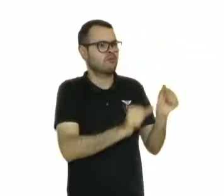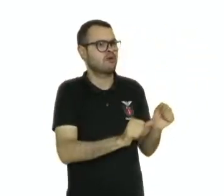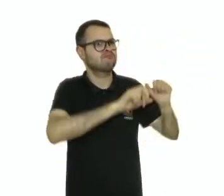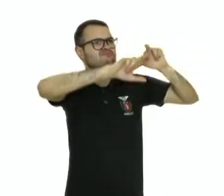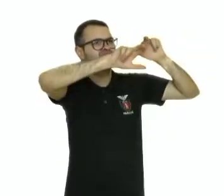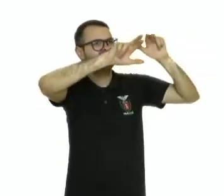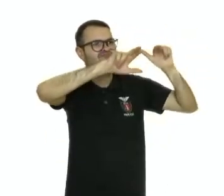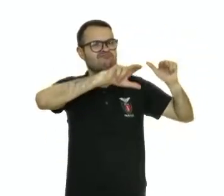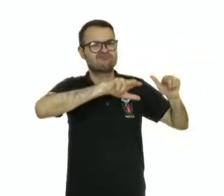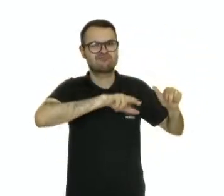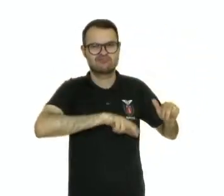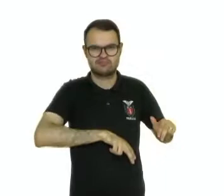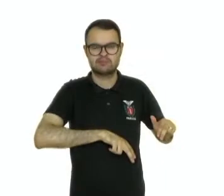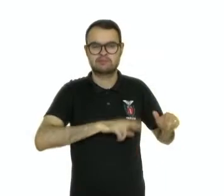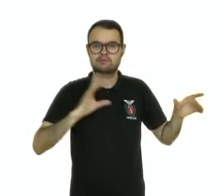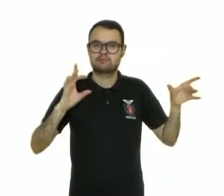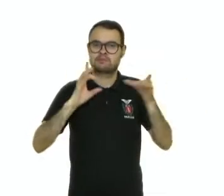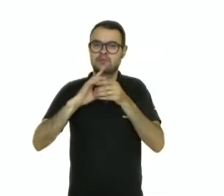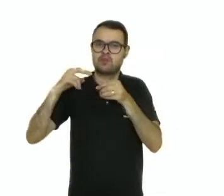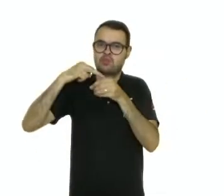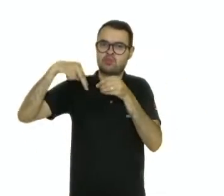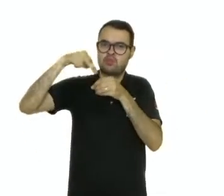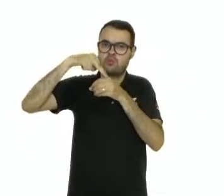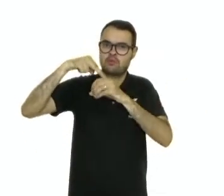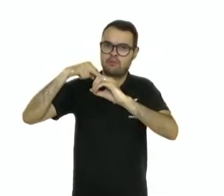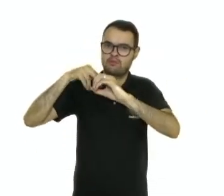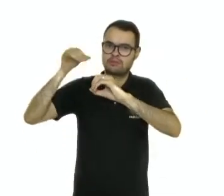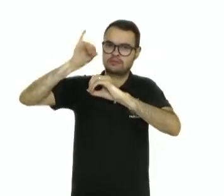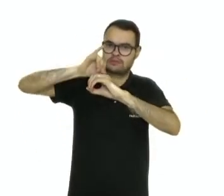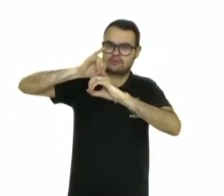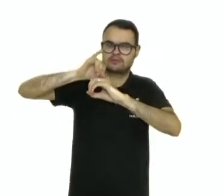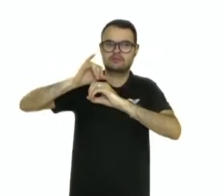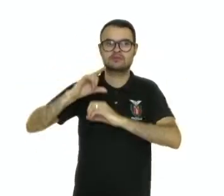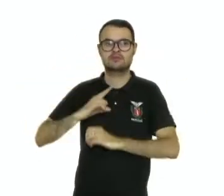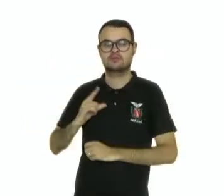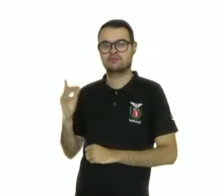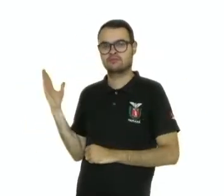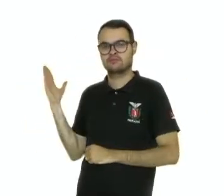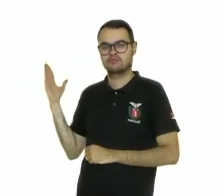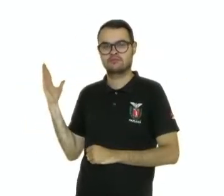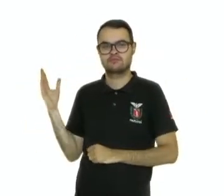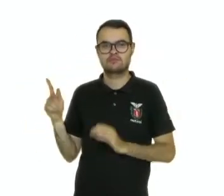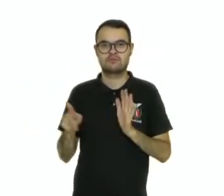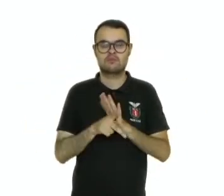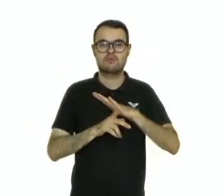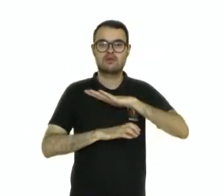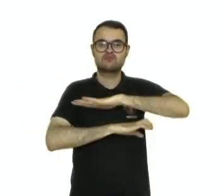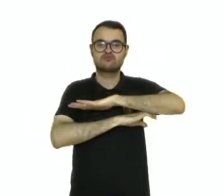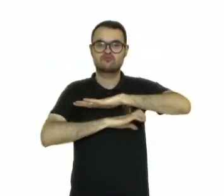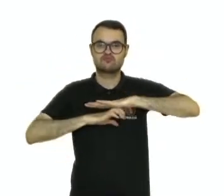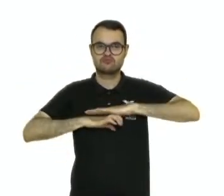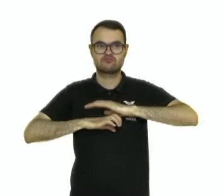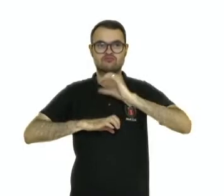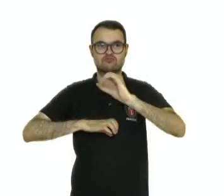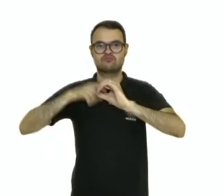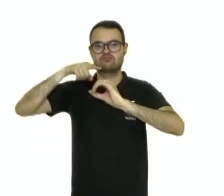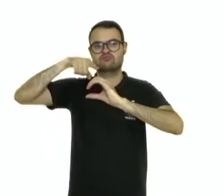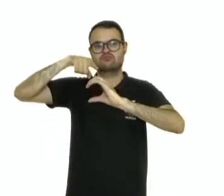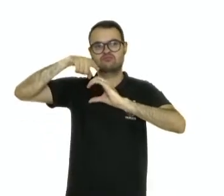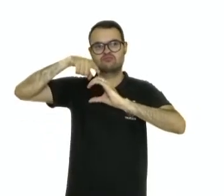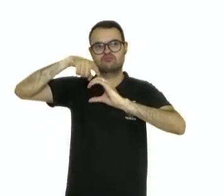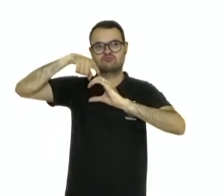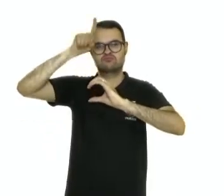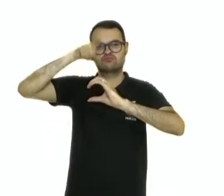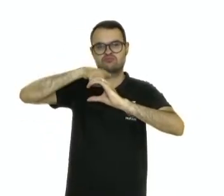variáveis em relação aos seus núcleos. Então, a gente tem aqui uma representação aqui, da fórmula estrutural, mostrando a ligação utilizando